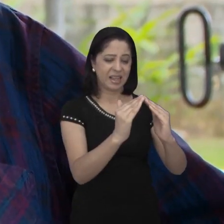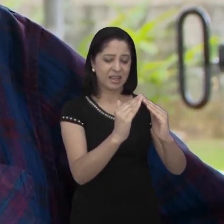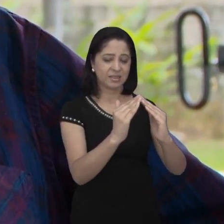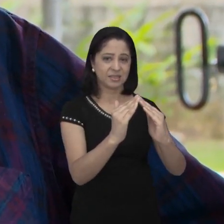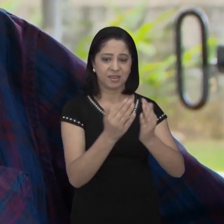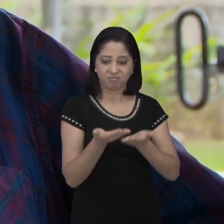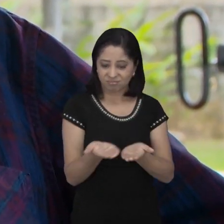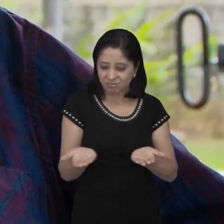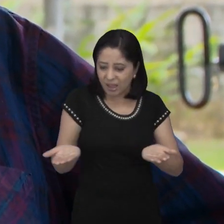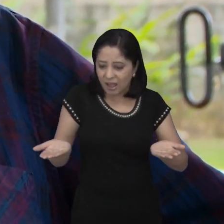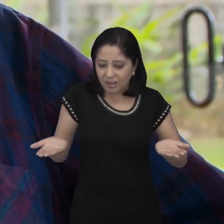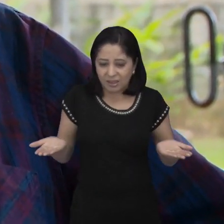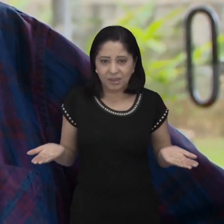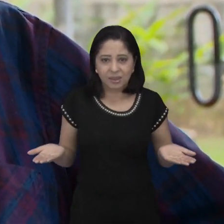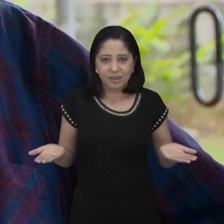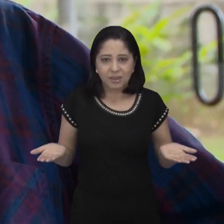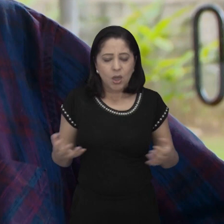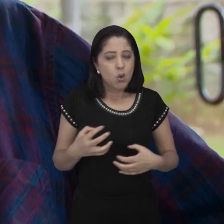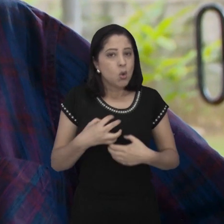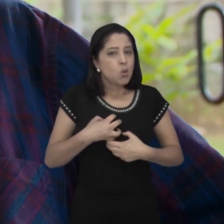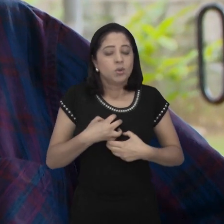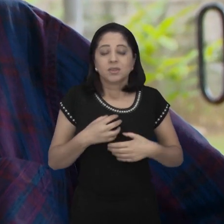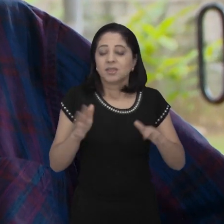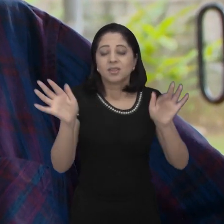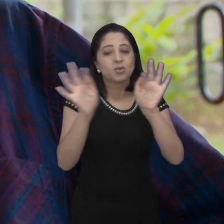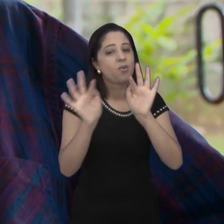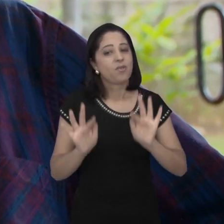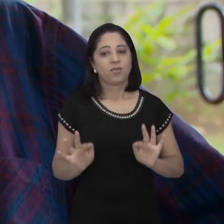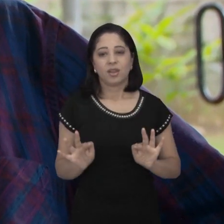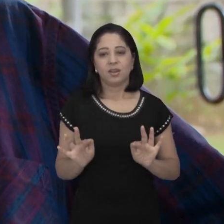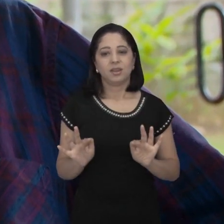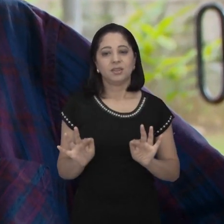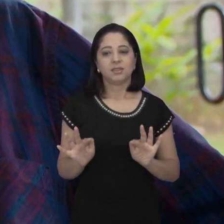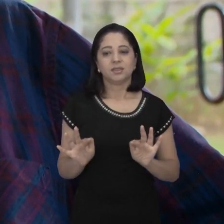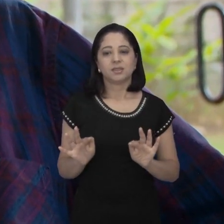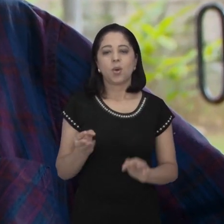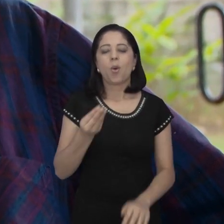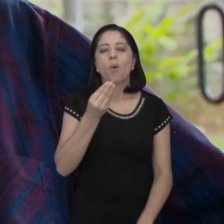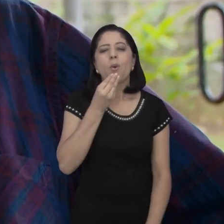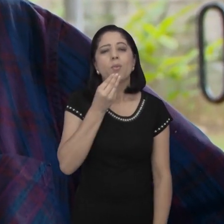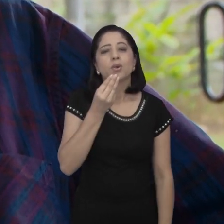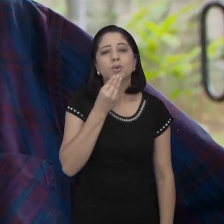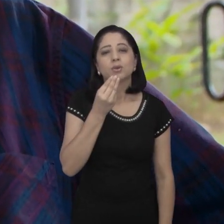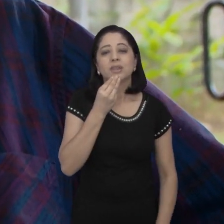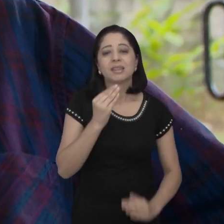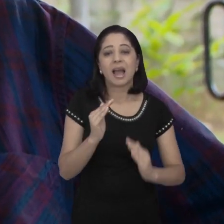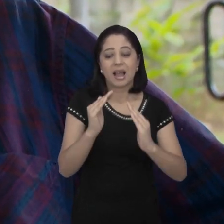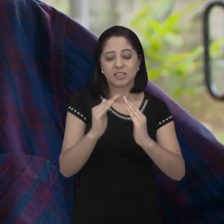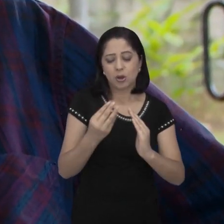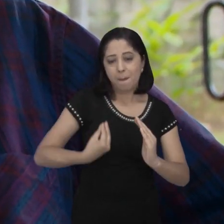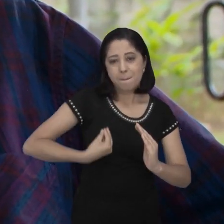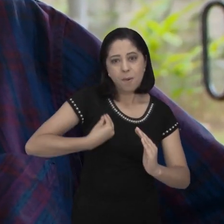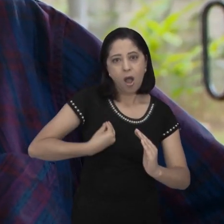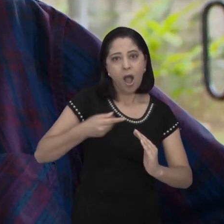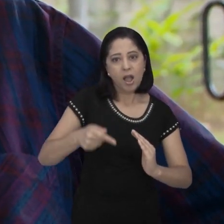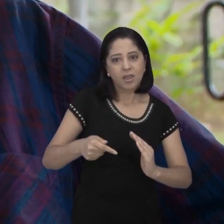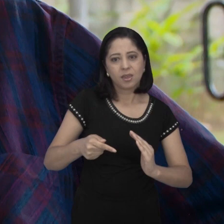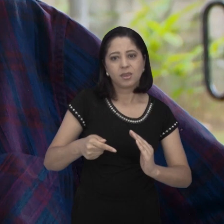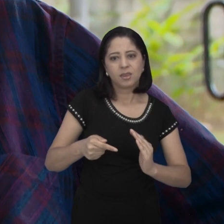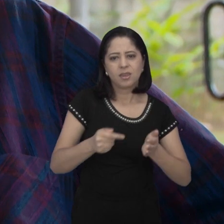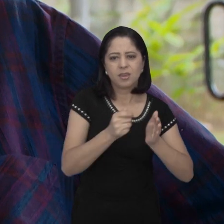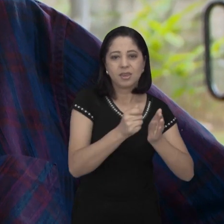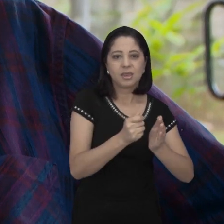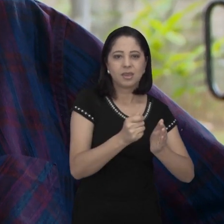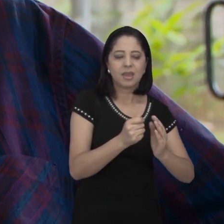deu essa felicidade, sabe, de ter tido a oportunidade de viver nela todo